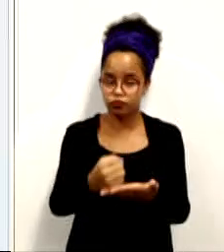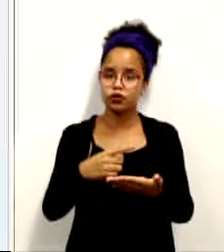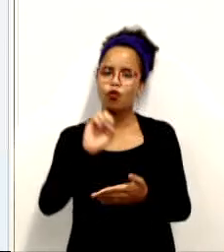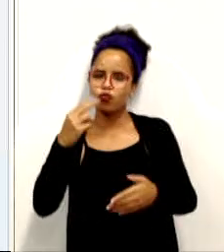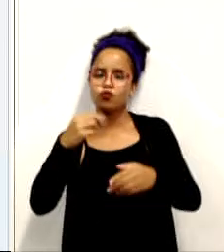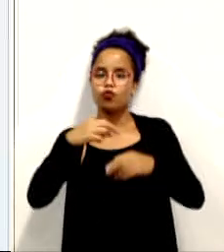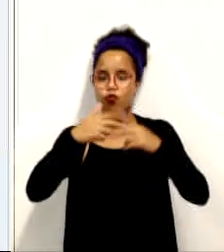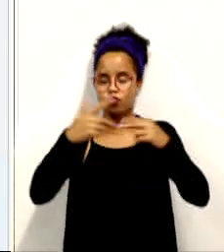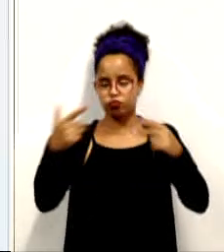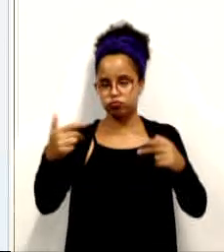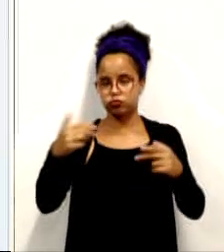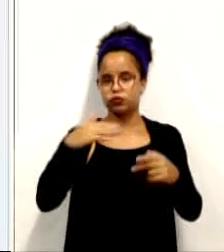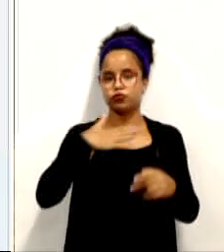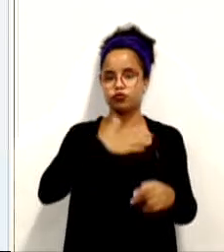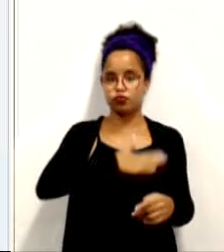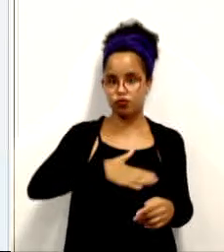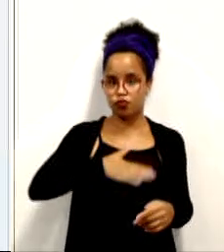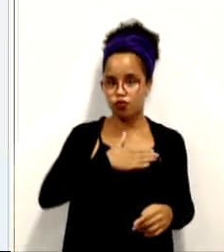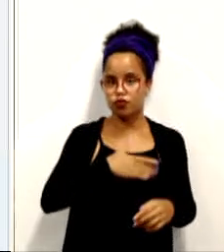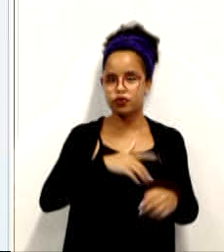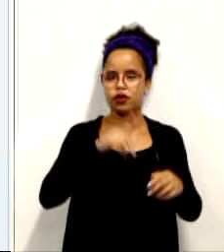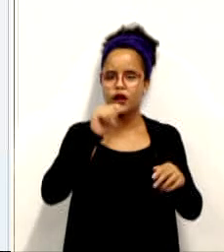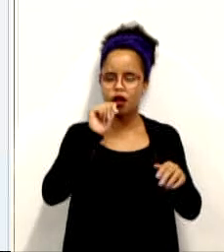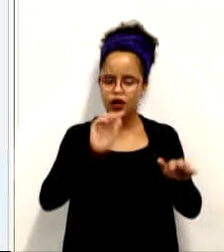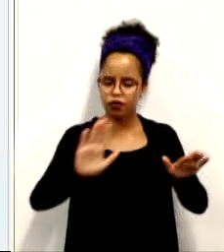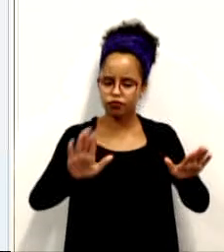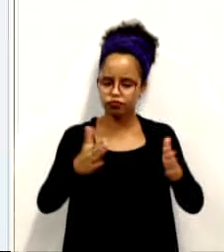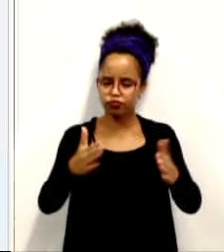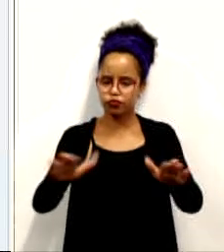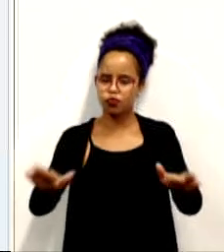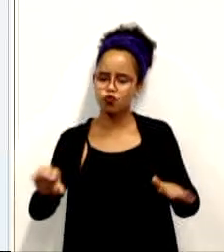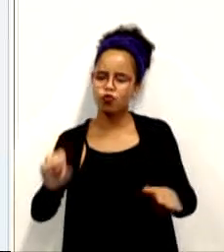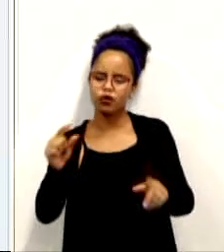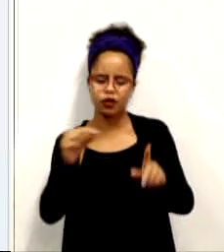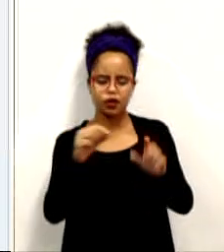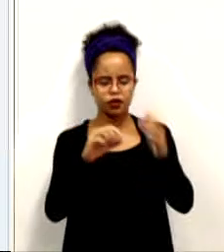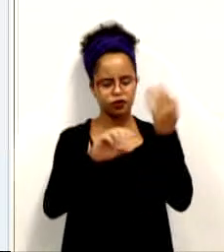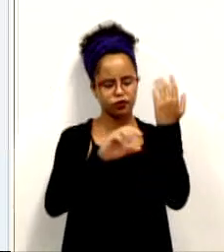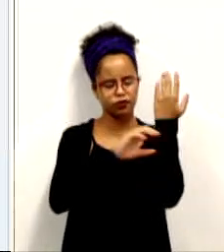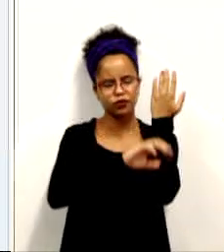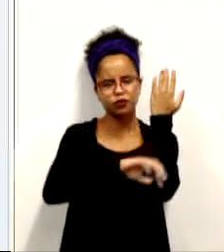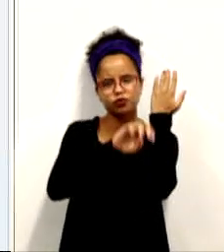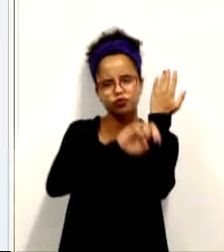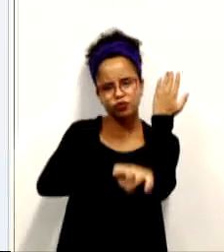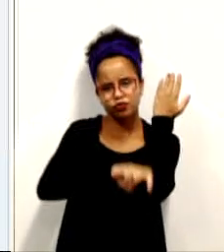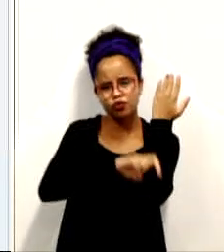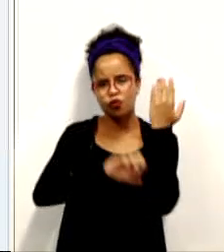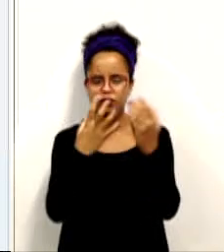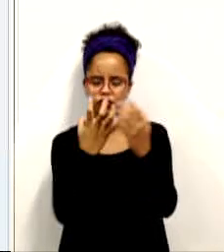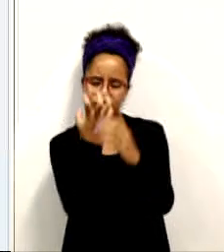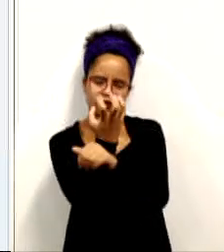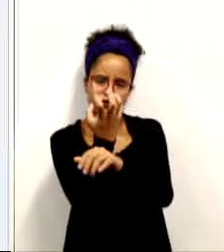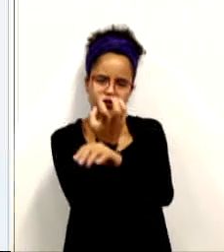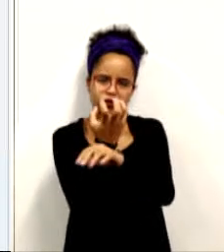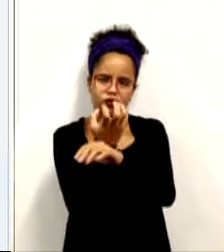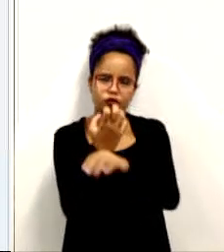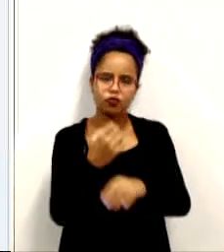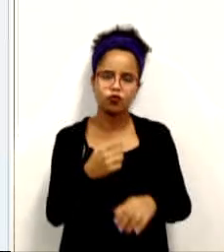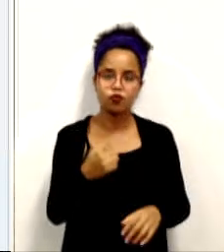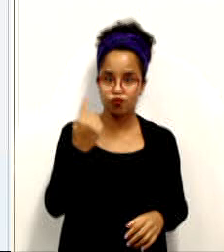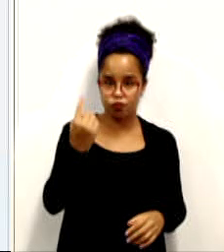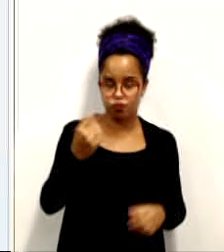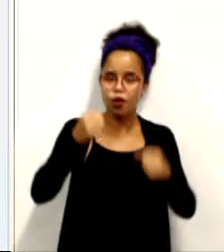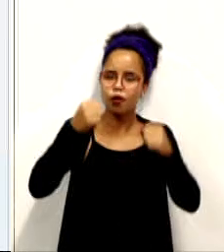beira-mar. Uma com espinhos, outra com gavinha. Uma suporta falta d'água, outra